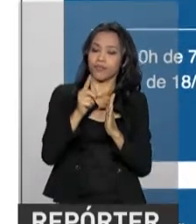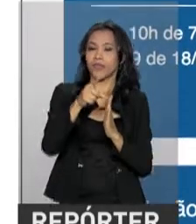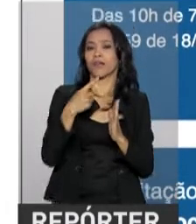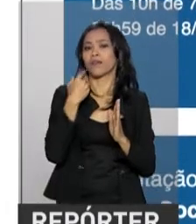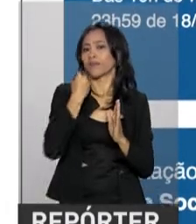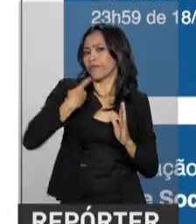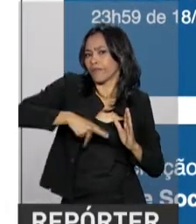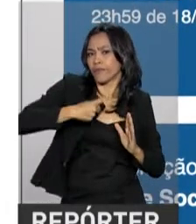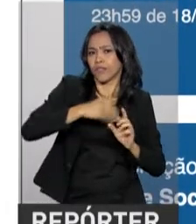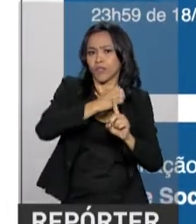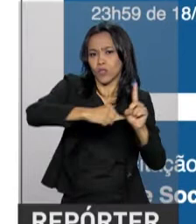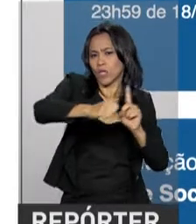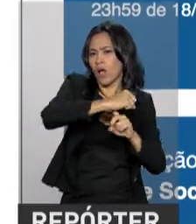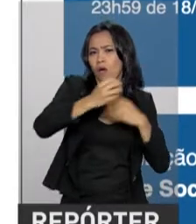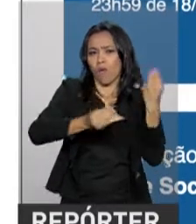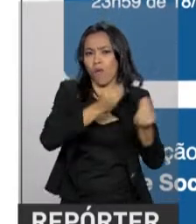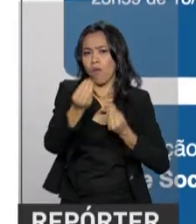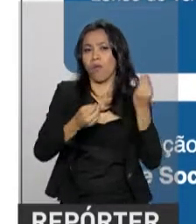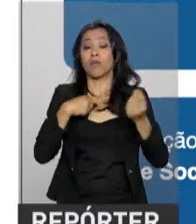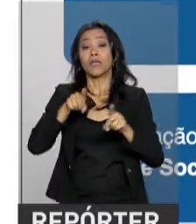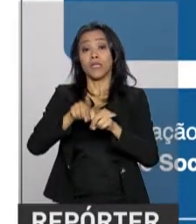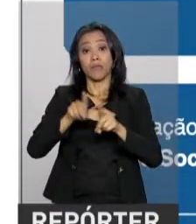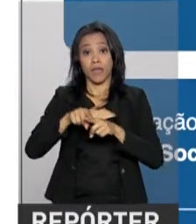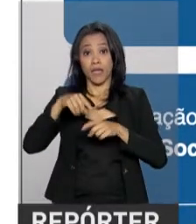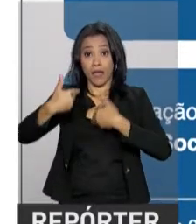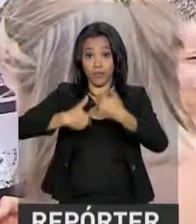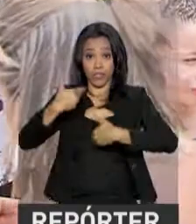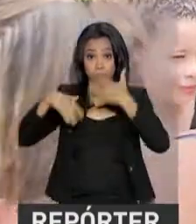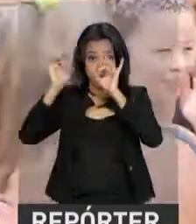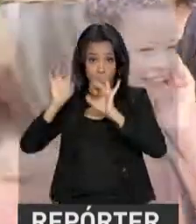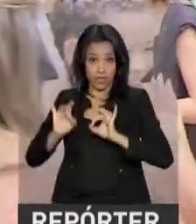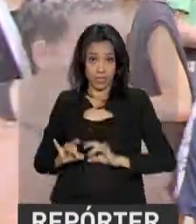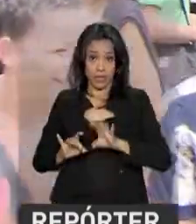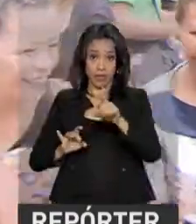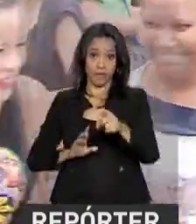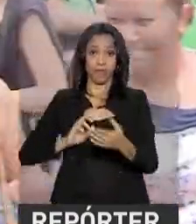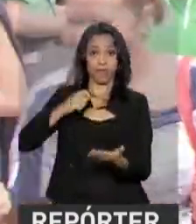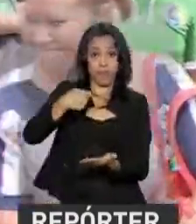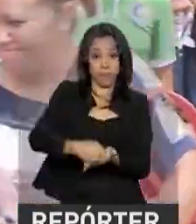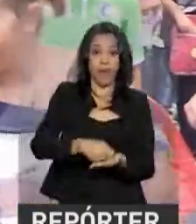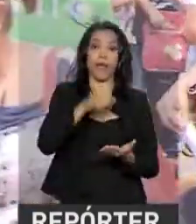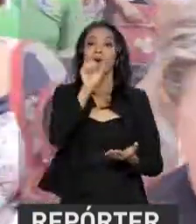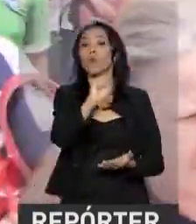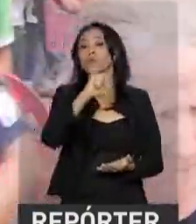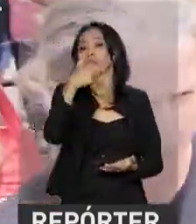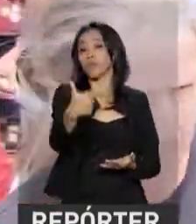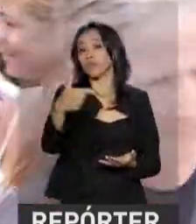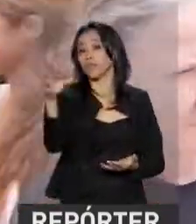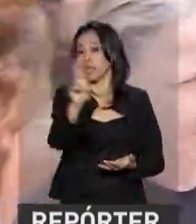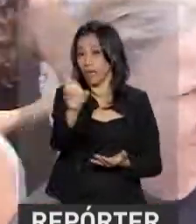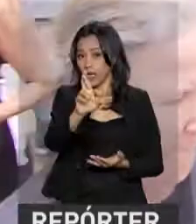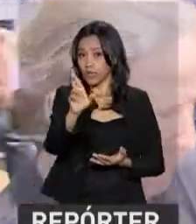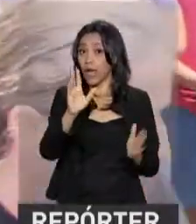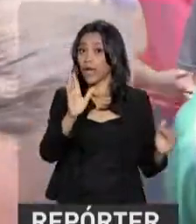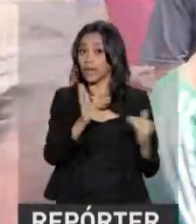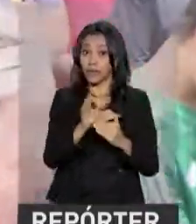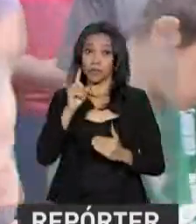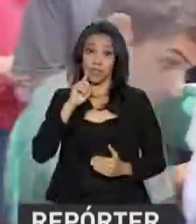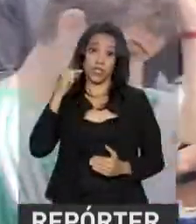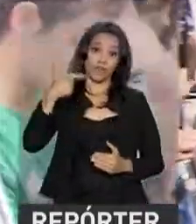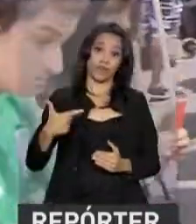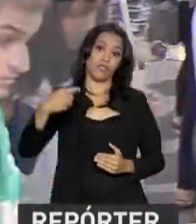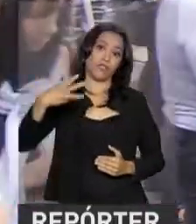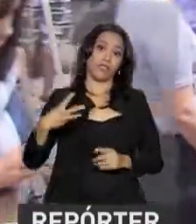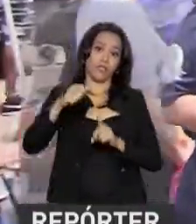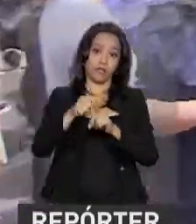informar a necessidade de atendimento especializado a taxa é de 82 reais e deve ser paga até o dia 23